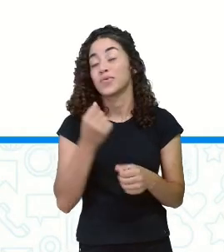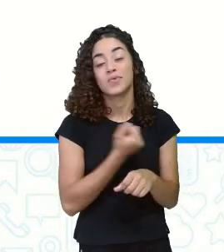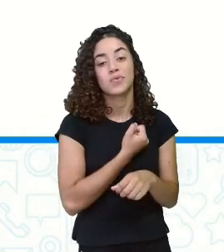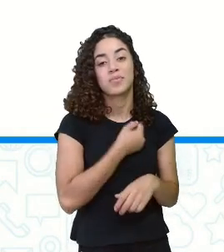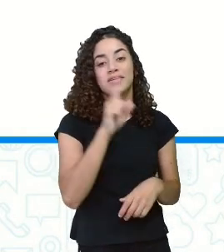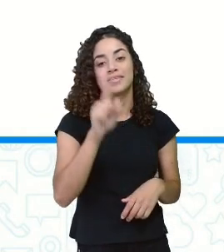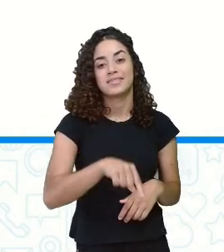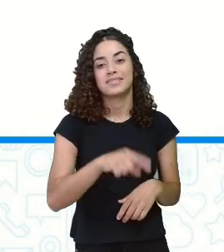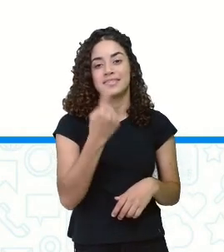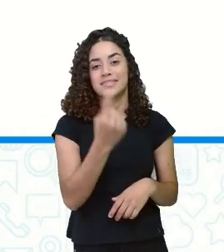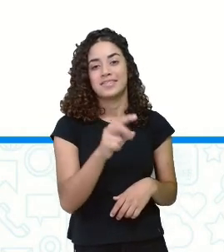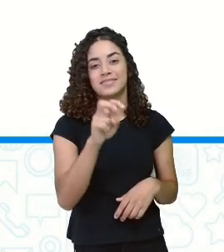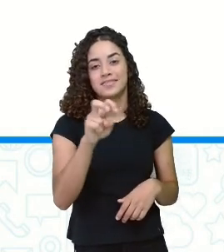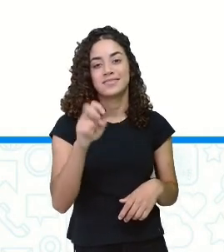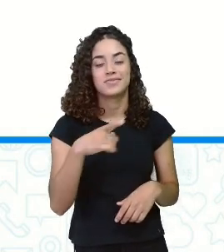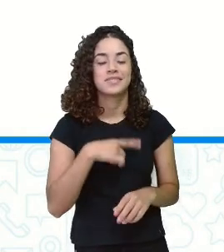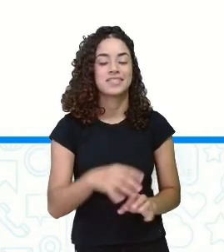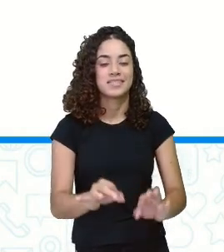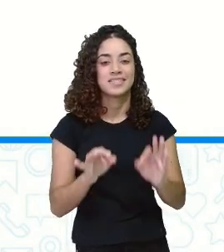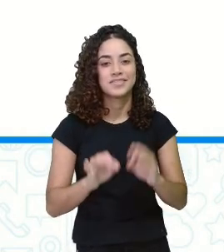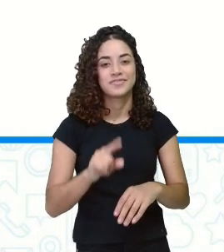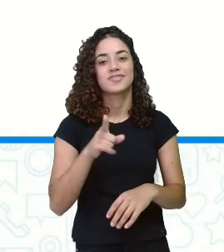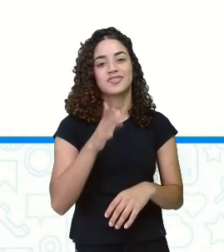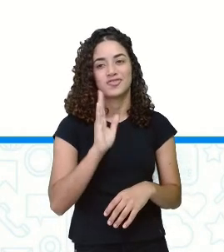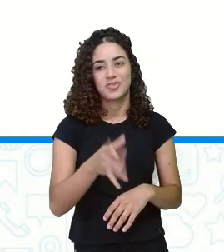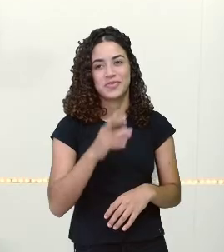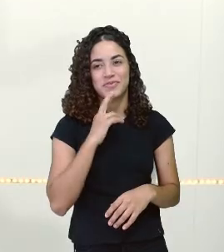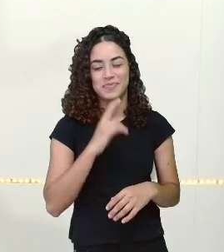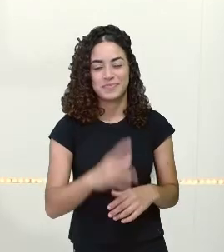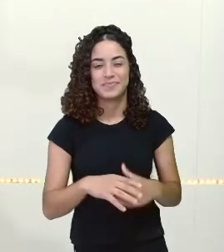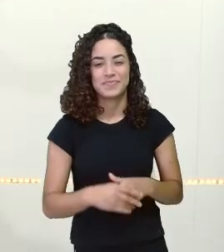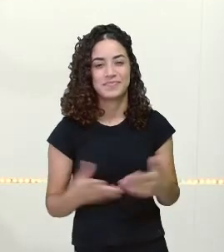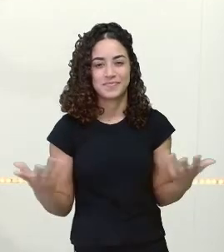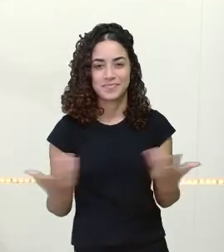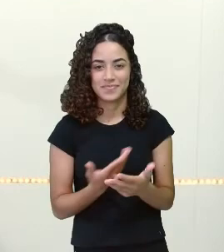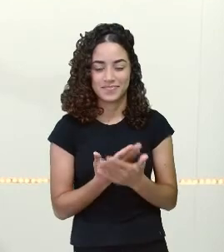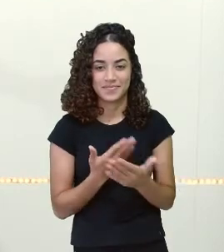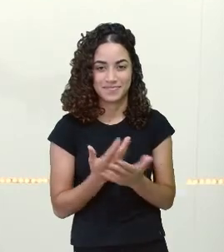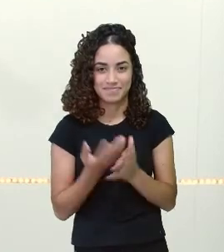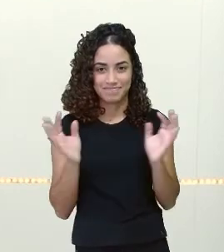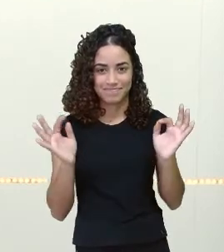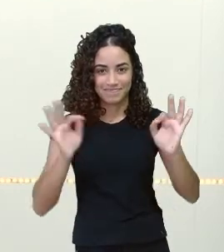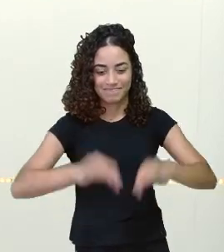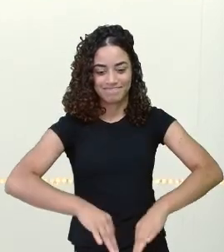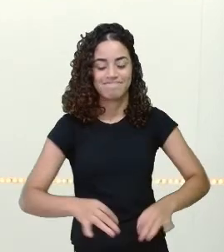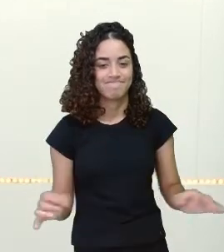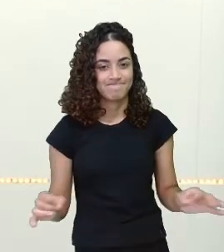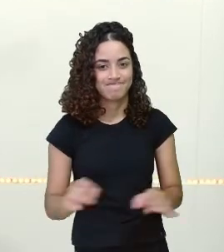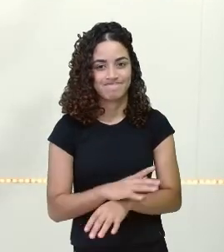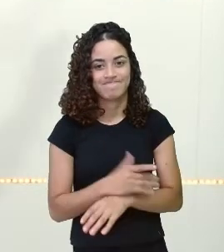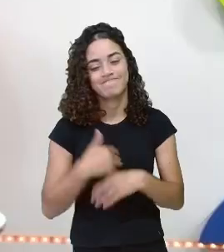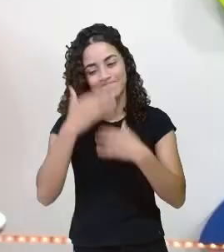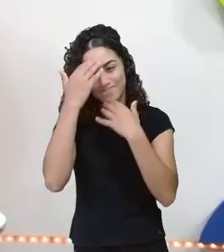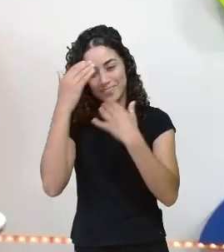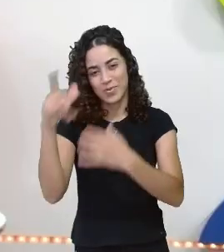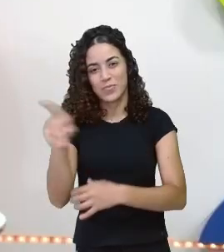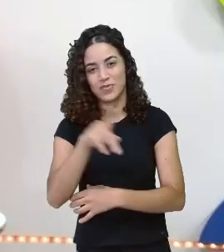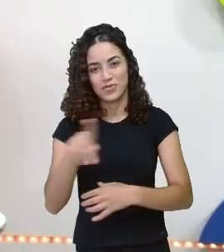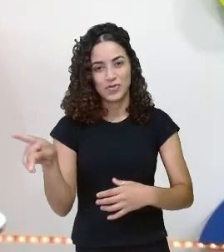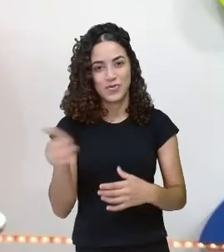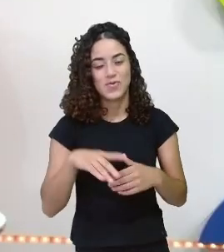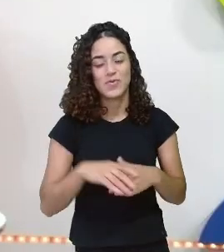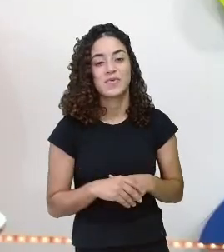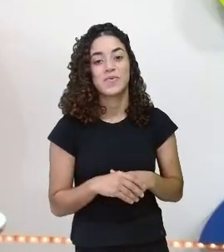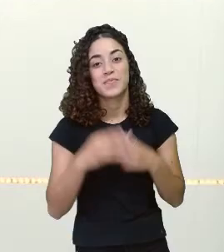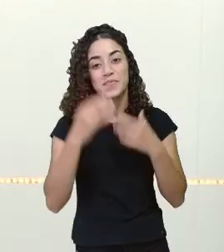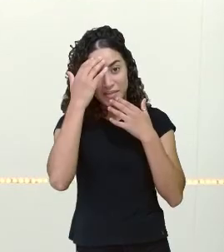tenho certeza que você também já respondeu. Vou ficando por aqui, a aula já acabou. Muito obrigada, professora